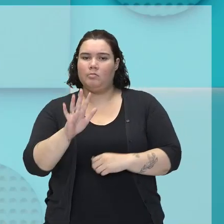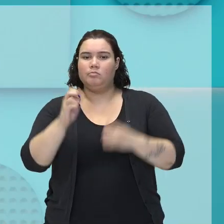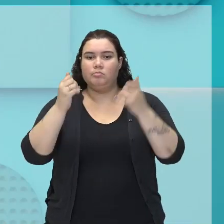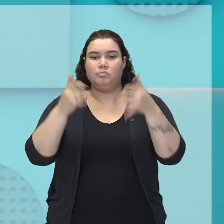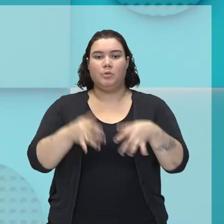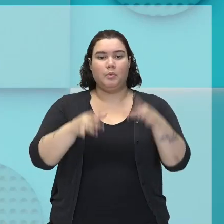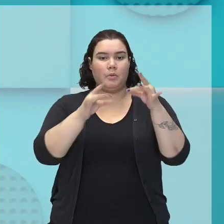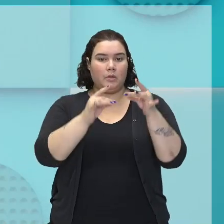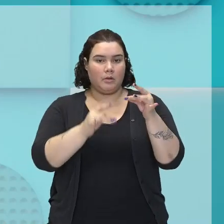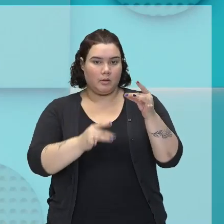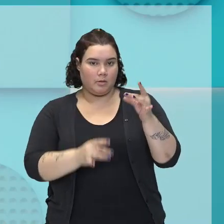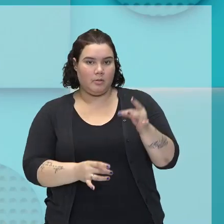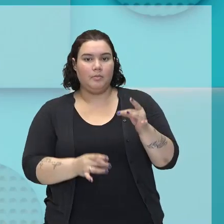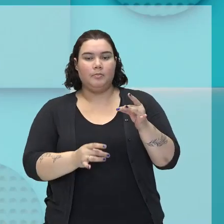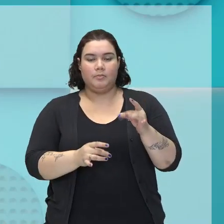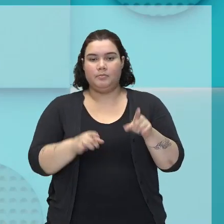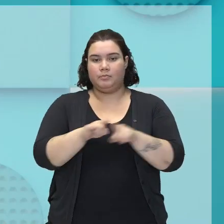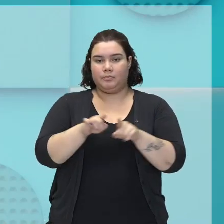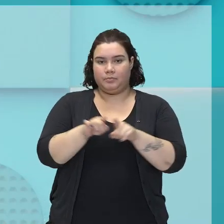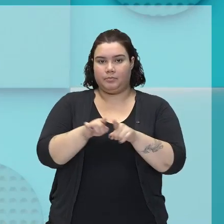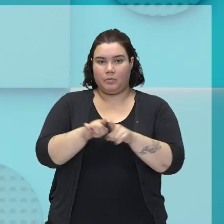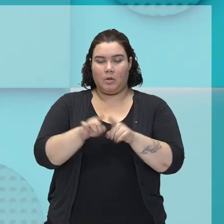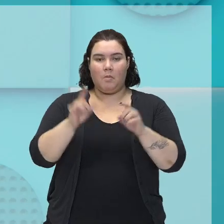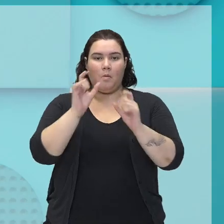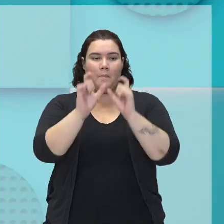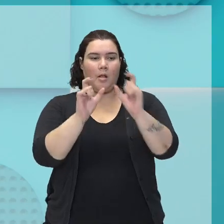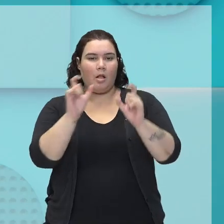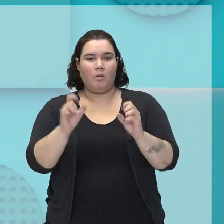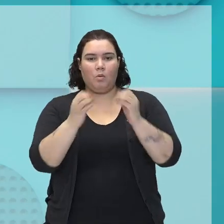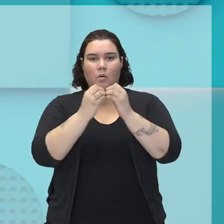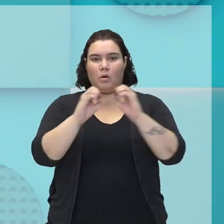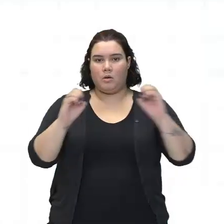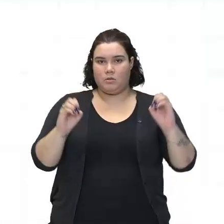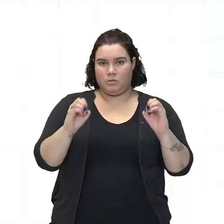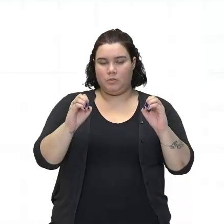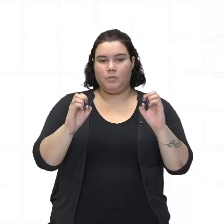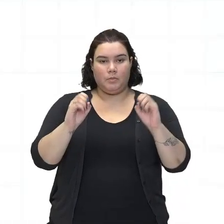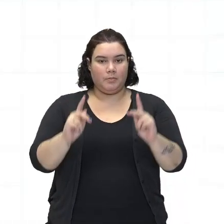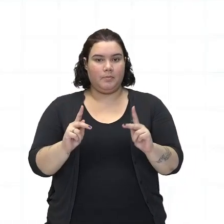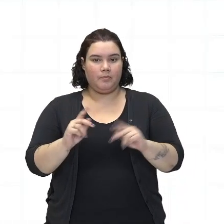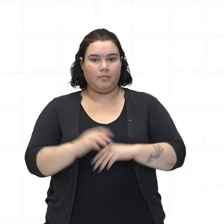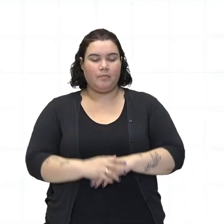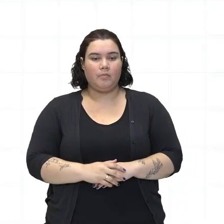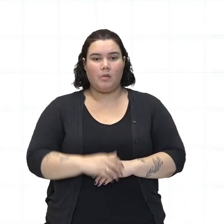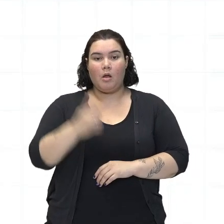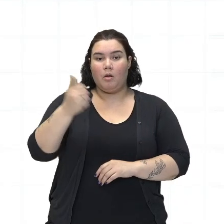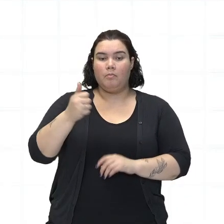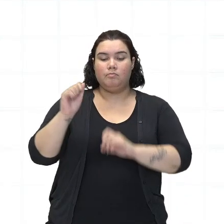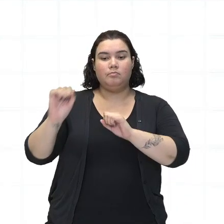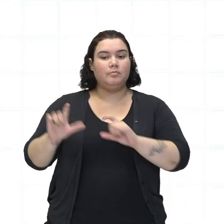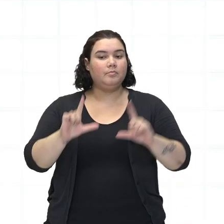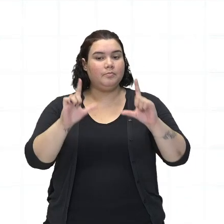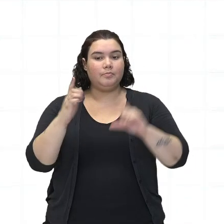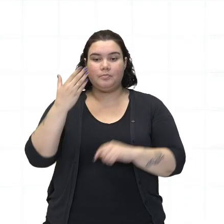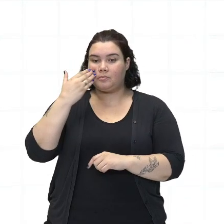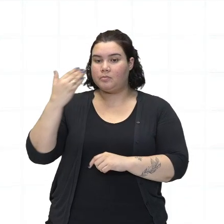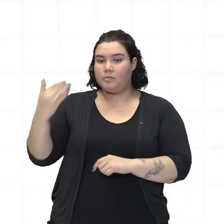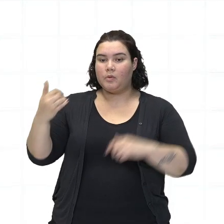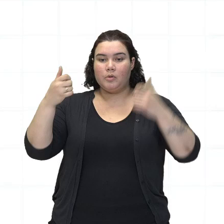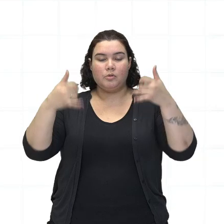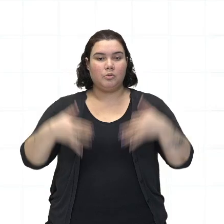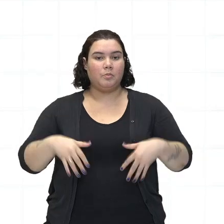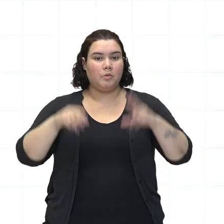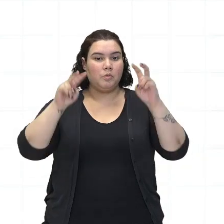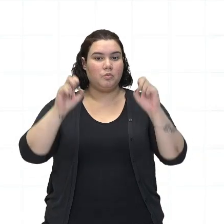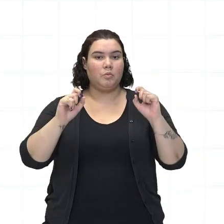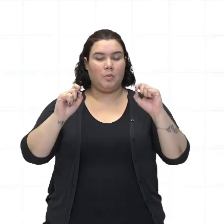sobre os termos essenciais da oração, sujeito e predicado. Bora dar uma olhadinha aí na nossa primeira cartela, que trata justamente sobre